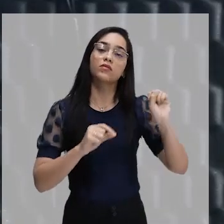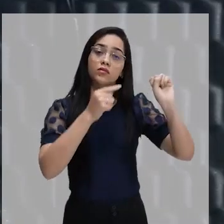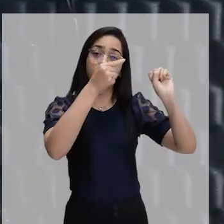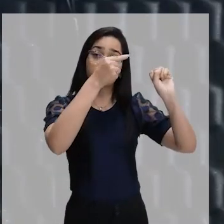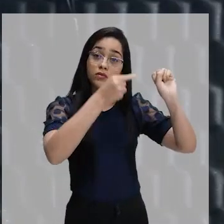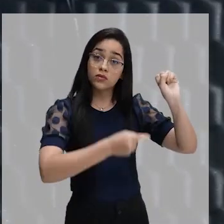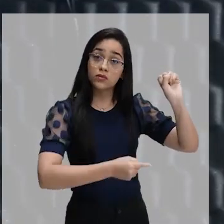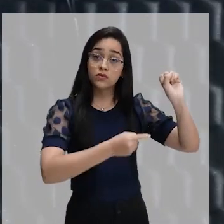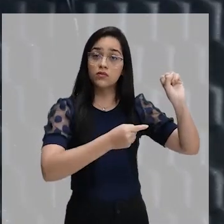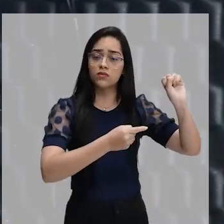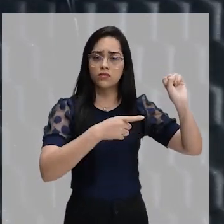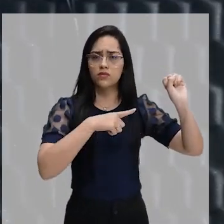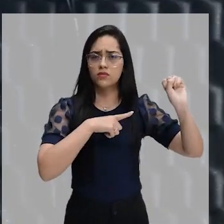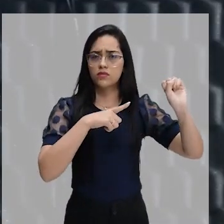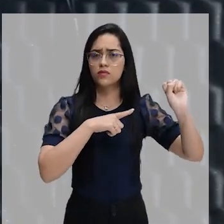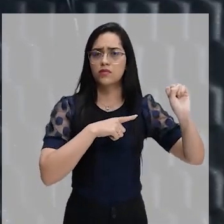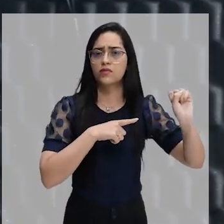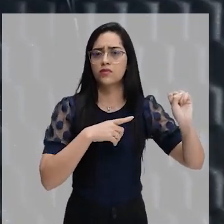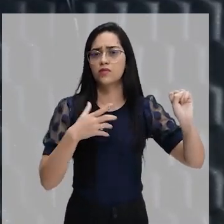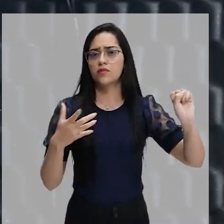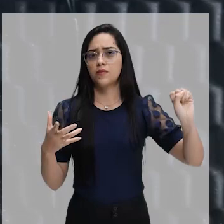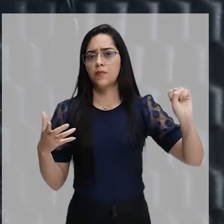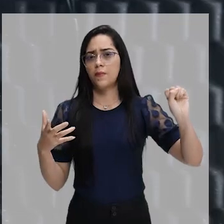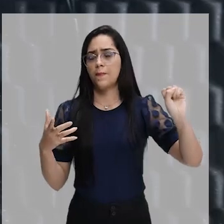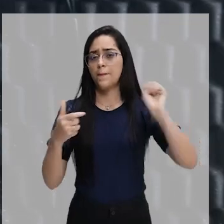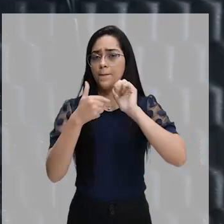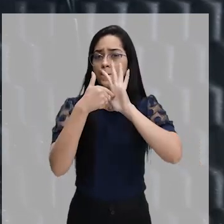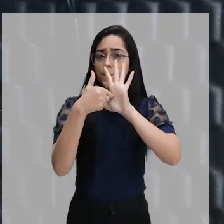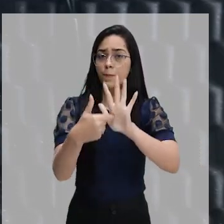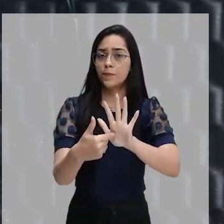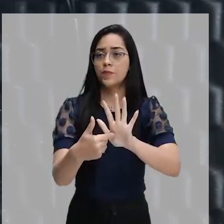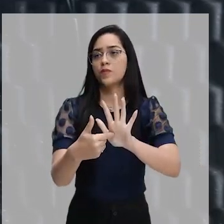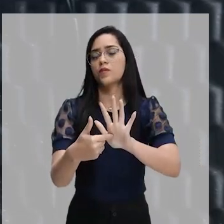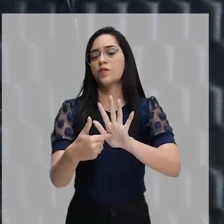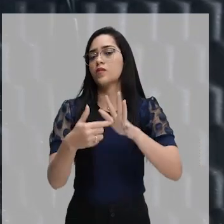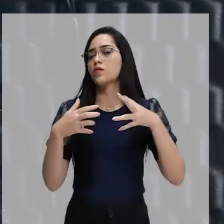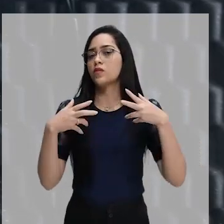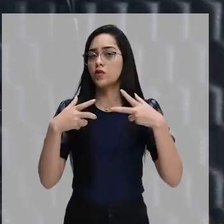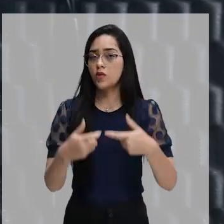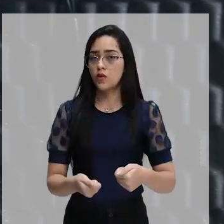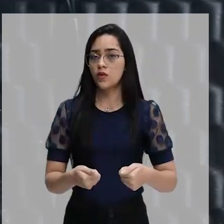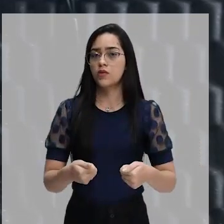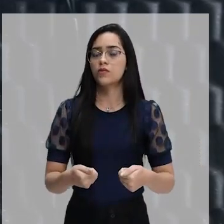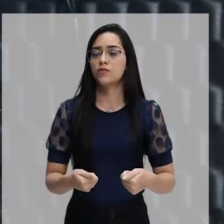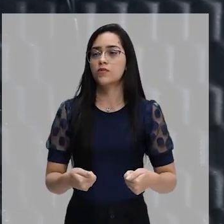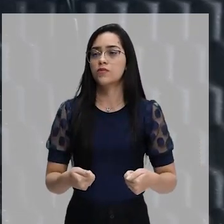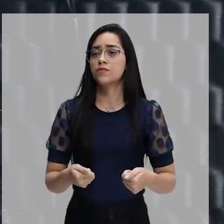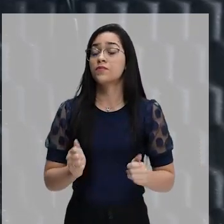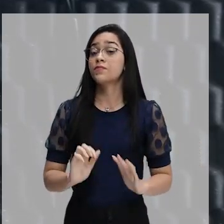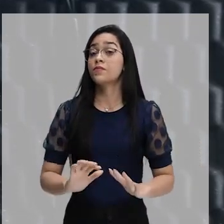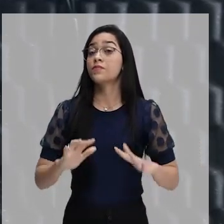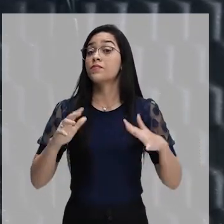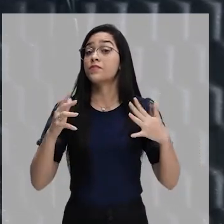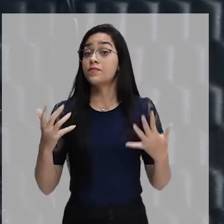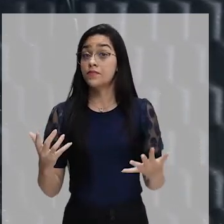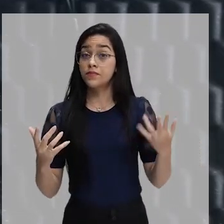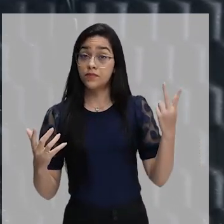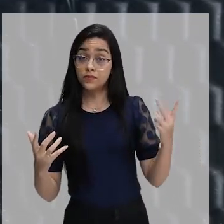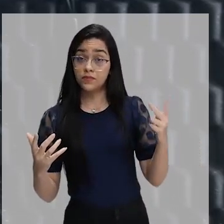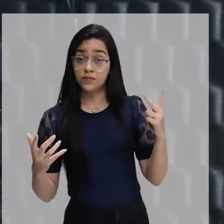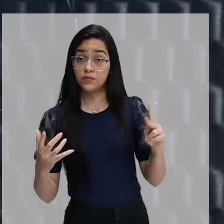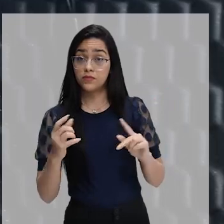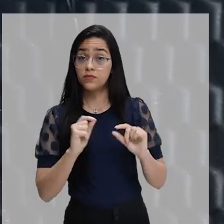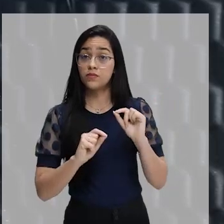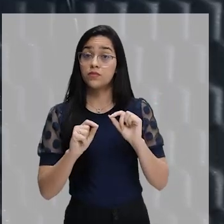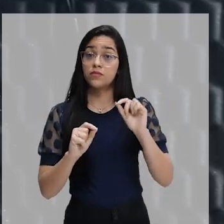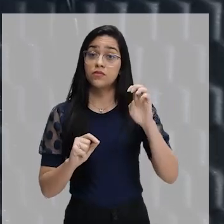8 assertivas, essas 8 apresentações aqui elencadas, a partir de quais delas o